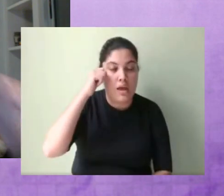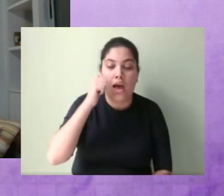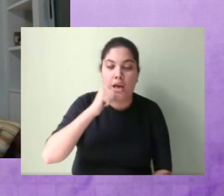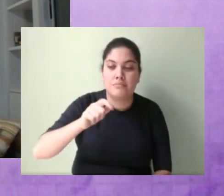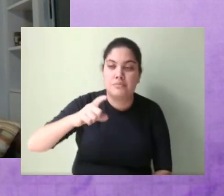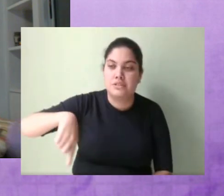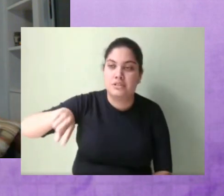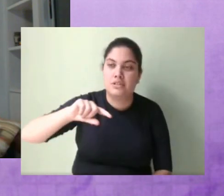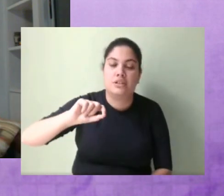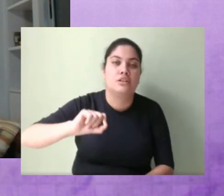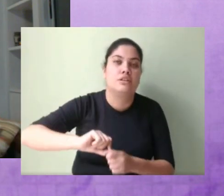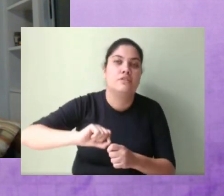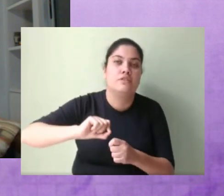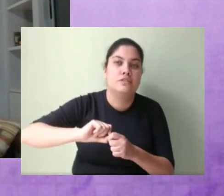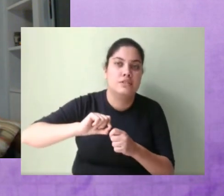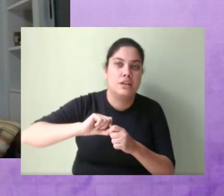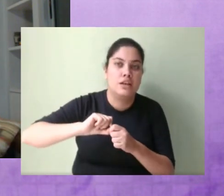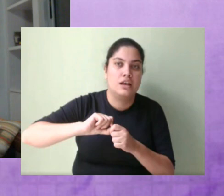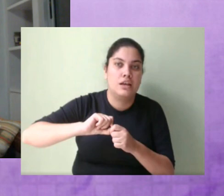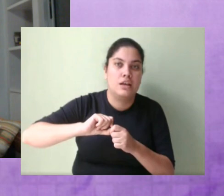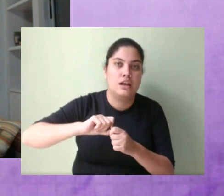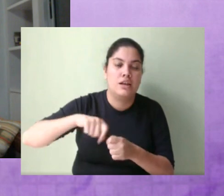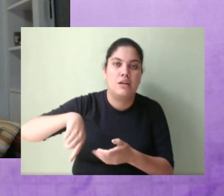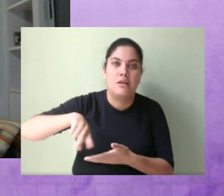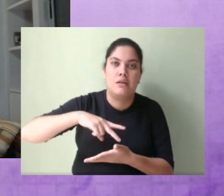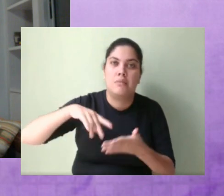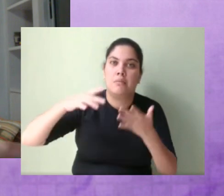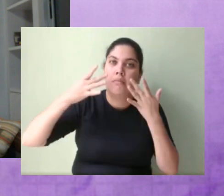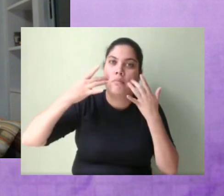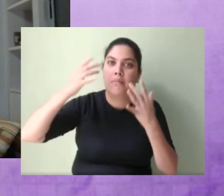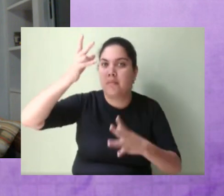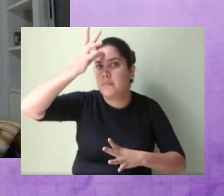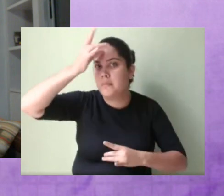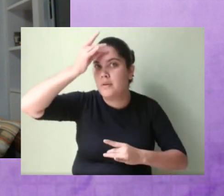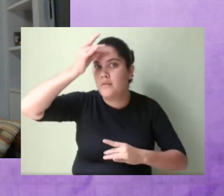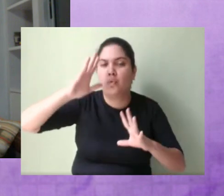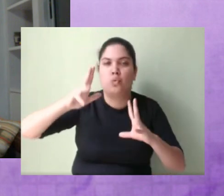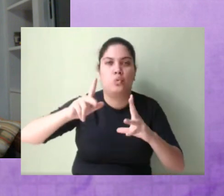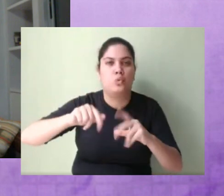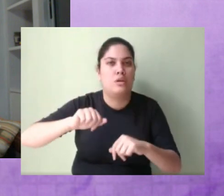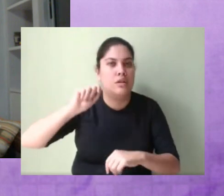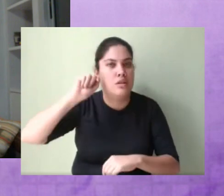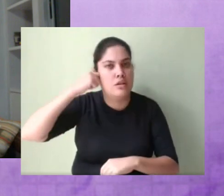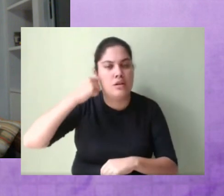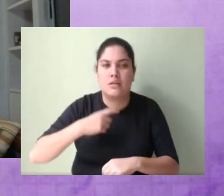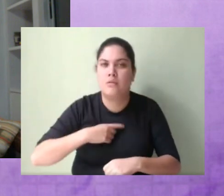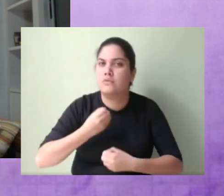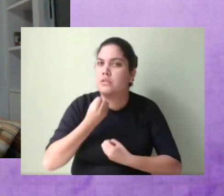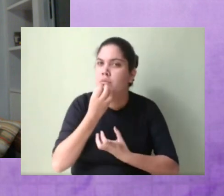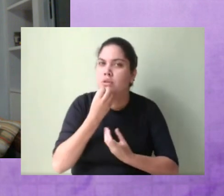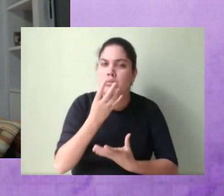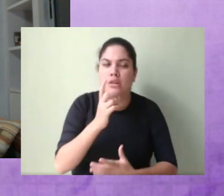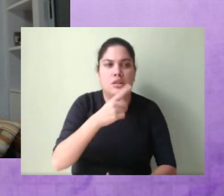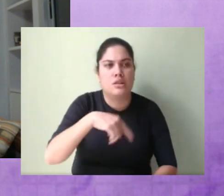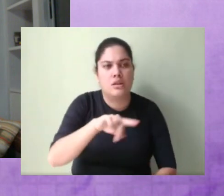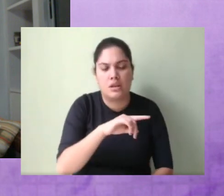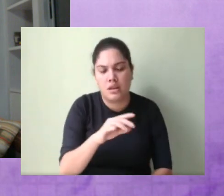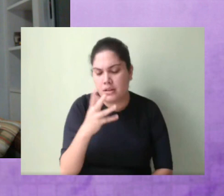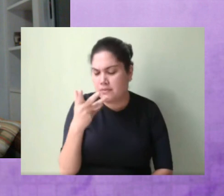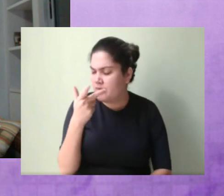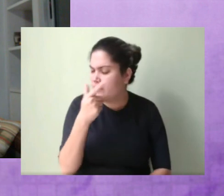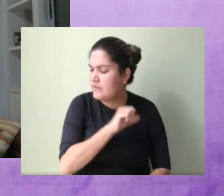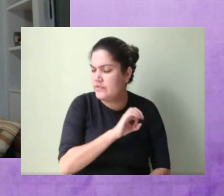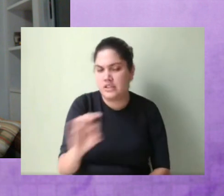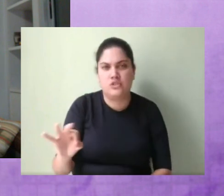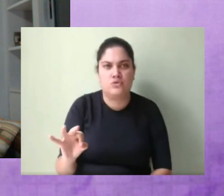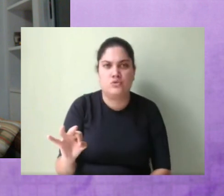uma diretora negra, né, dirigindo elas, e elas atuando. Então, assim, eu acho que é isso, a gente abre as portas, mas a